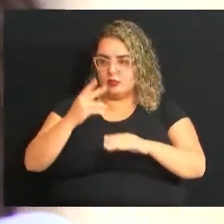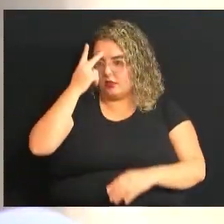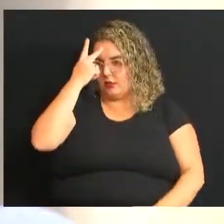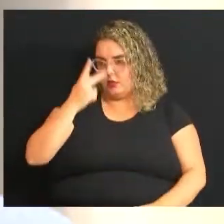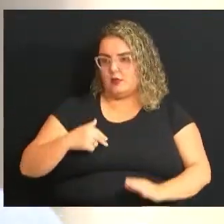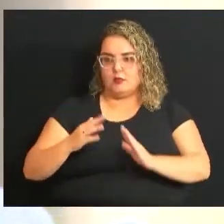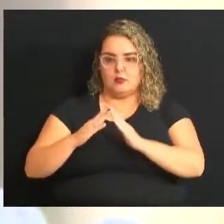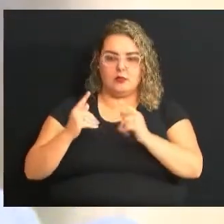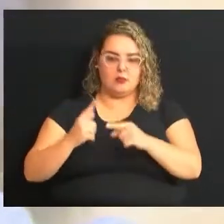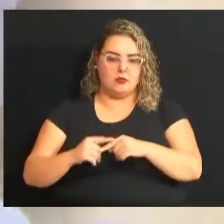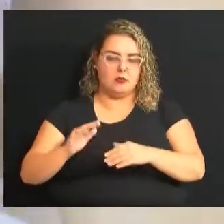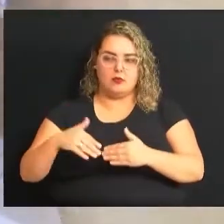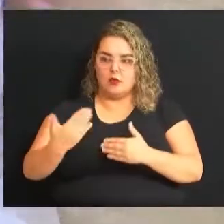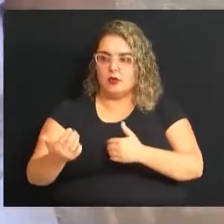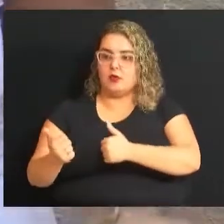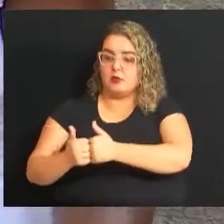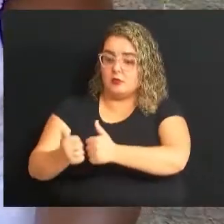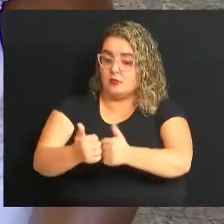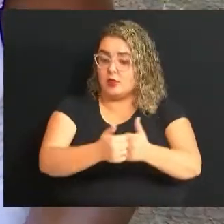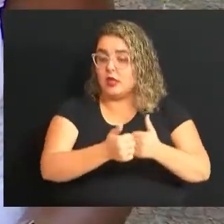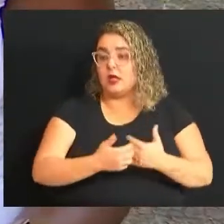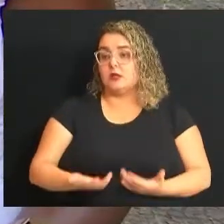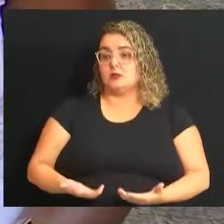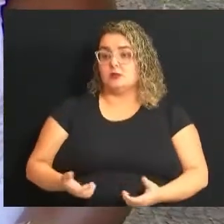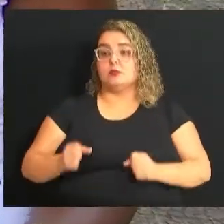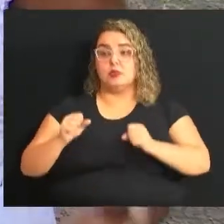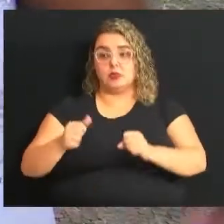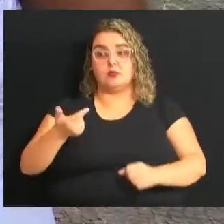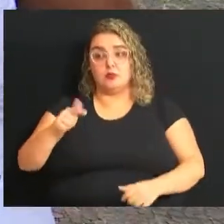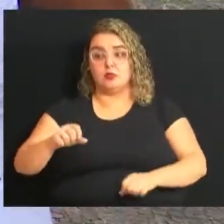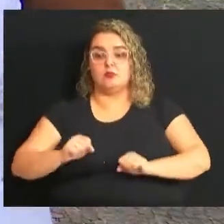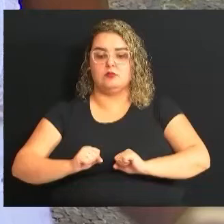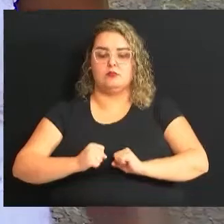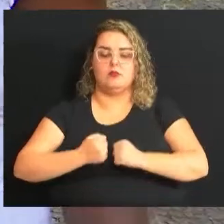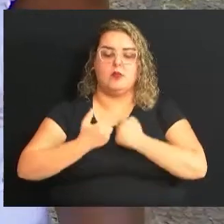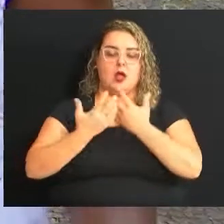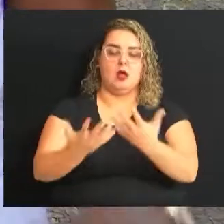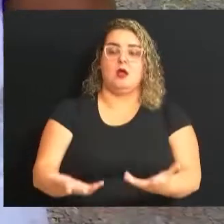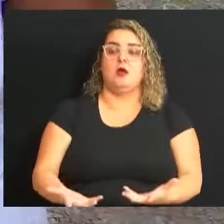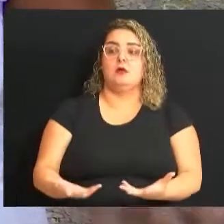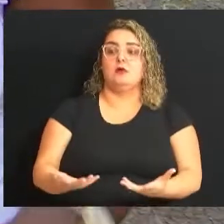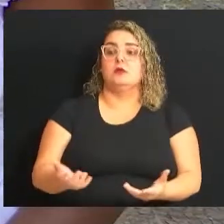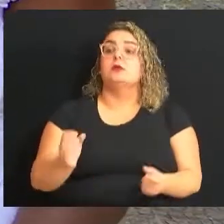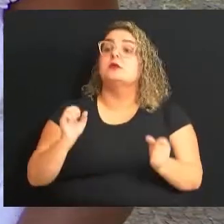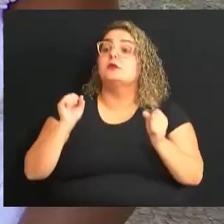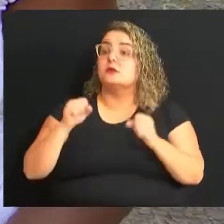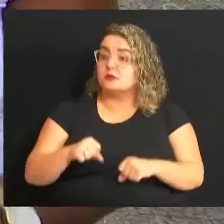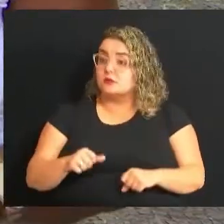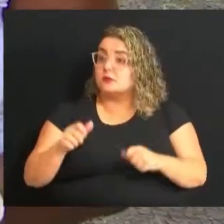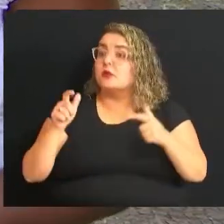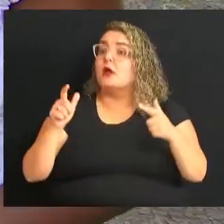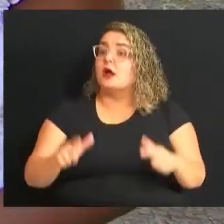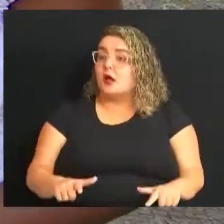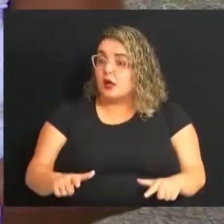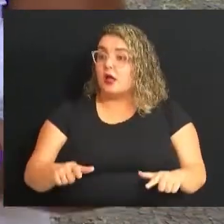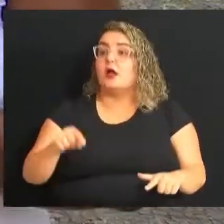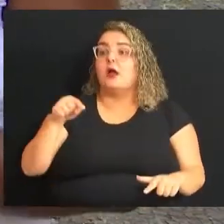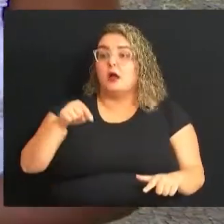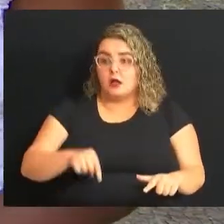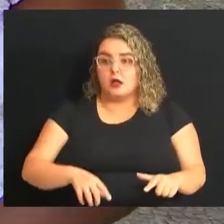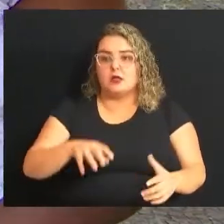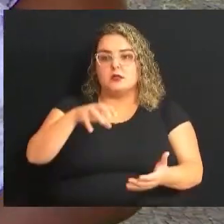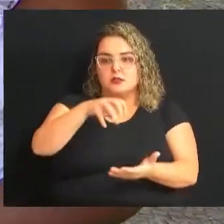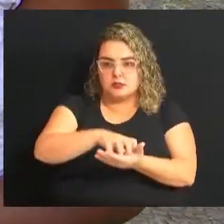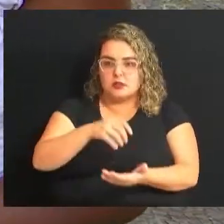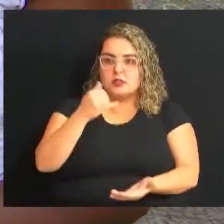no entorno, para que possa continuar explicitando de que sim, esse território é central, mas